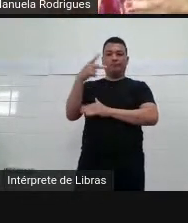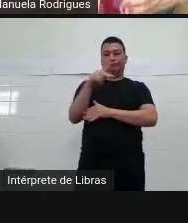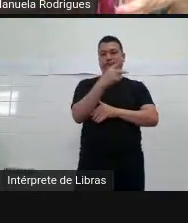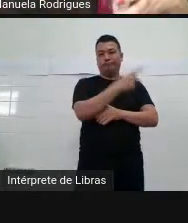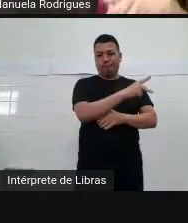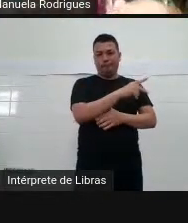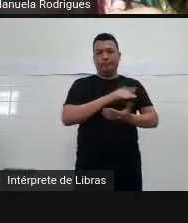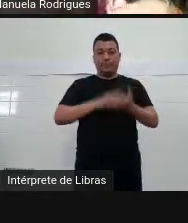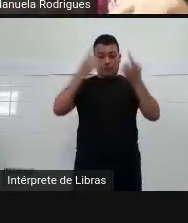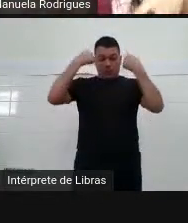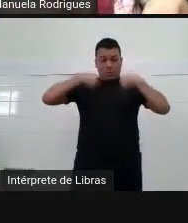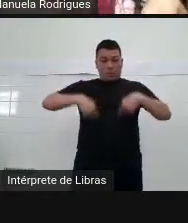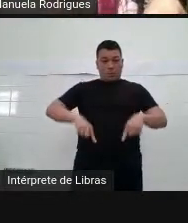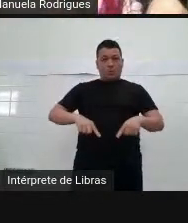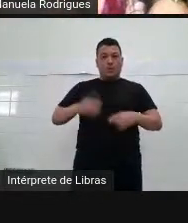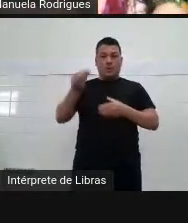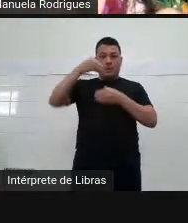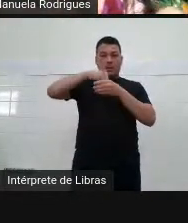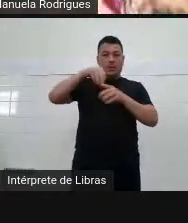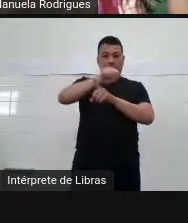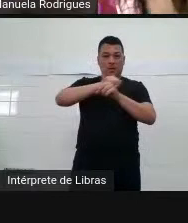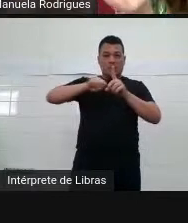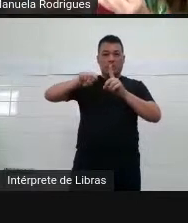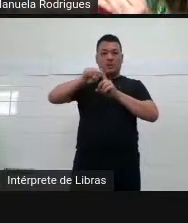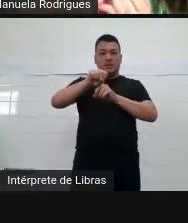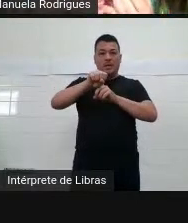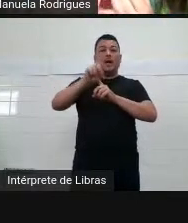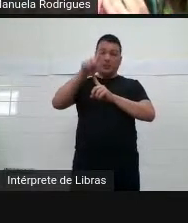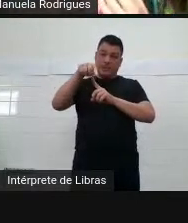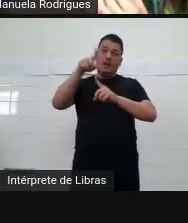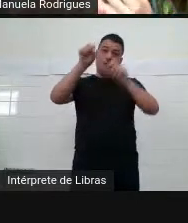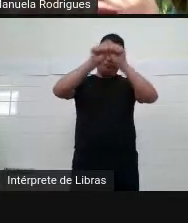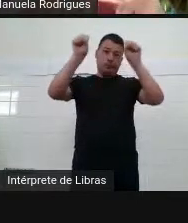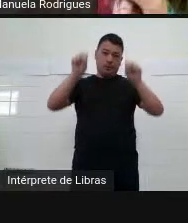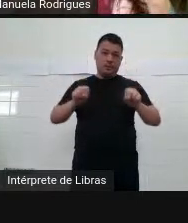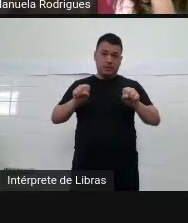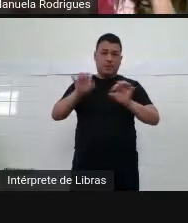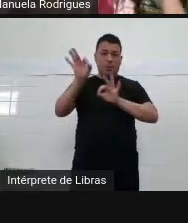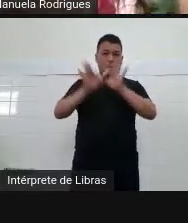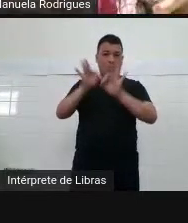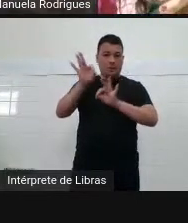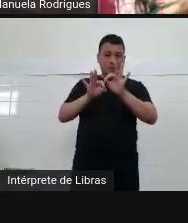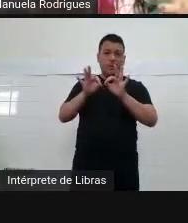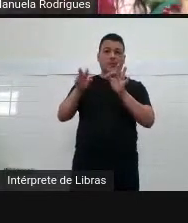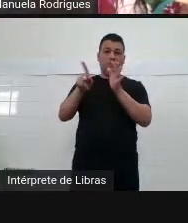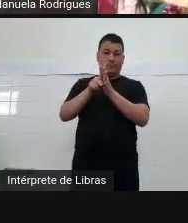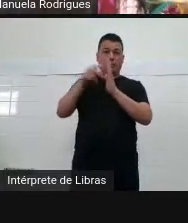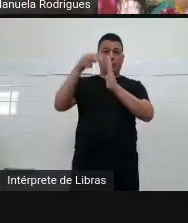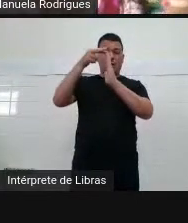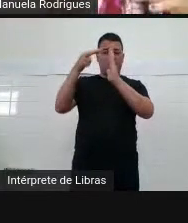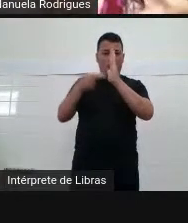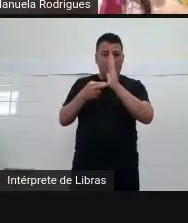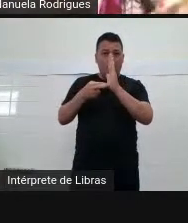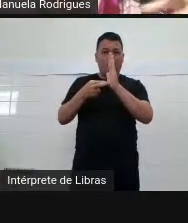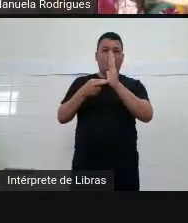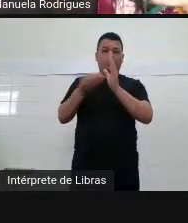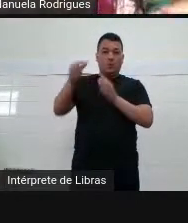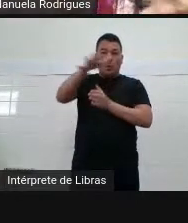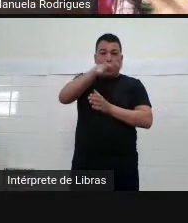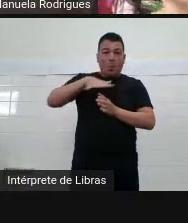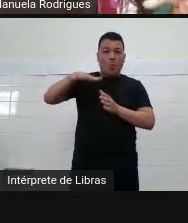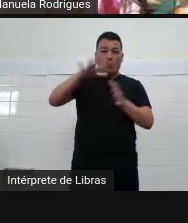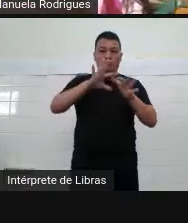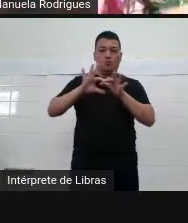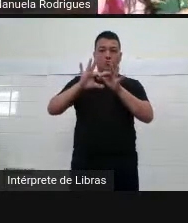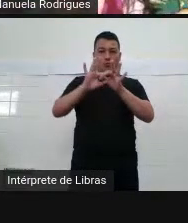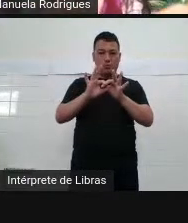corpo inserido em um sistema de organização da vida, né, em um conjunto,